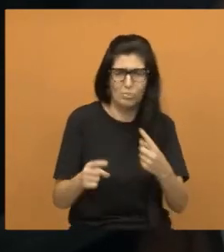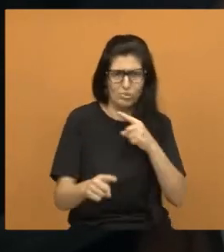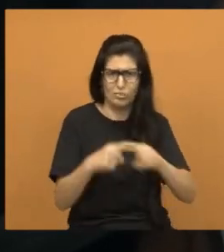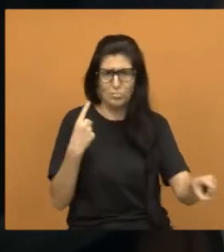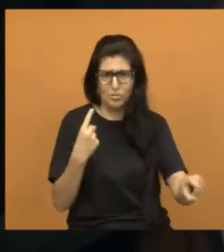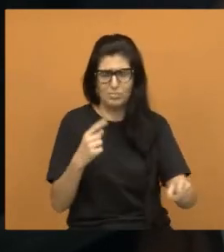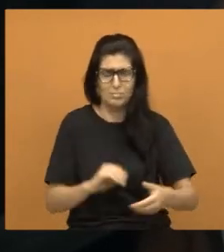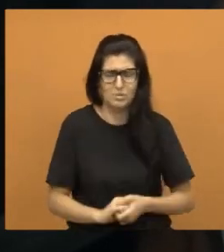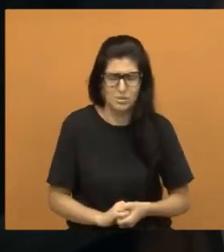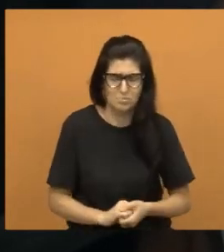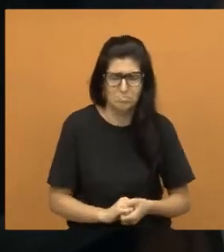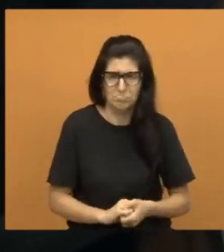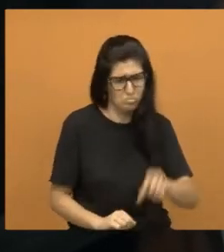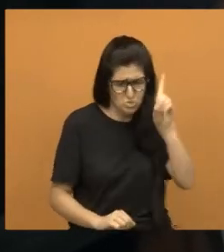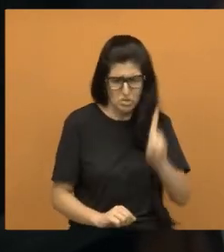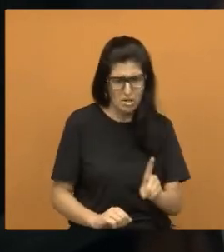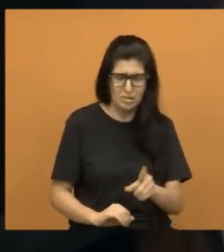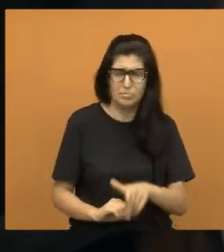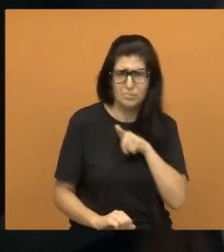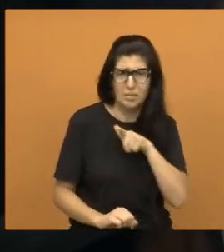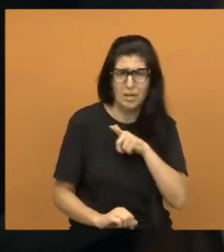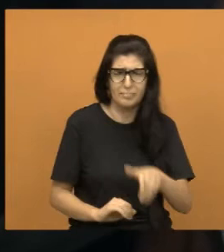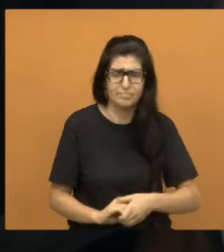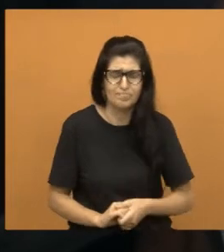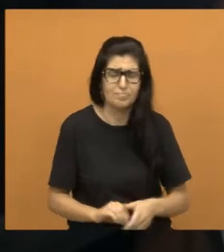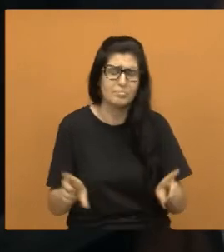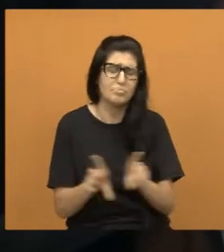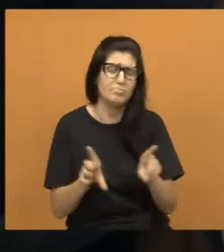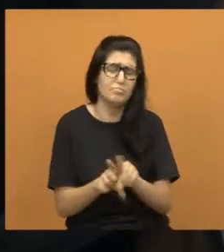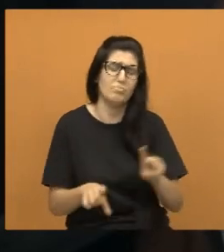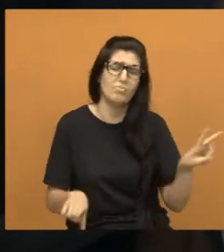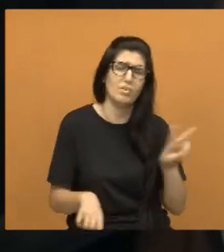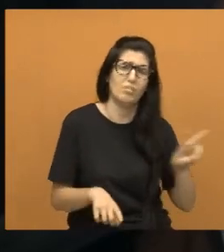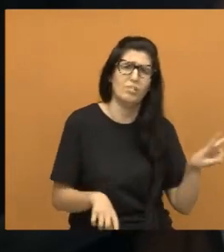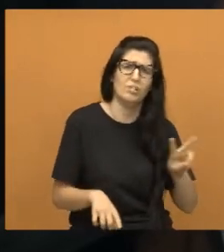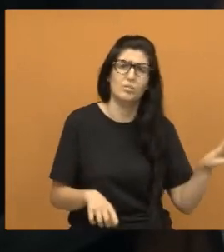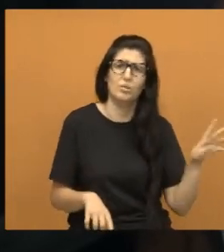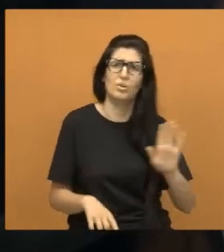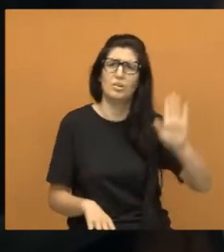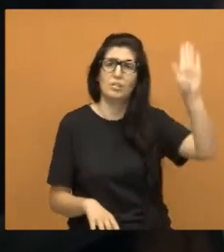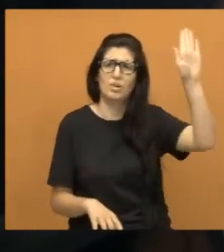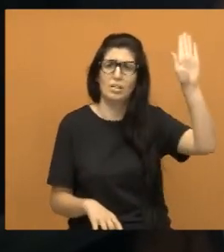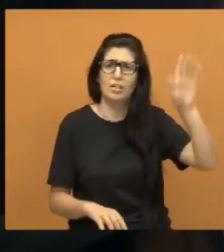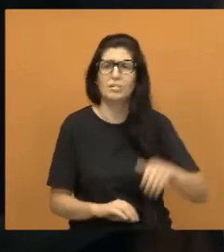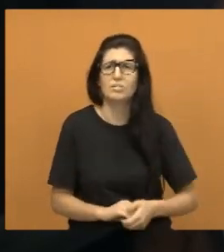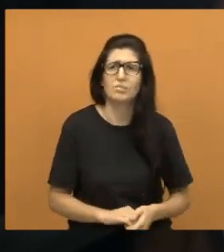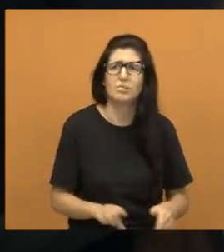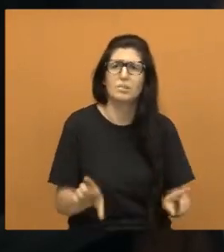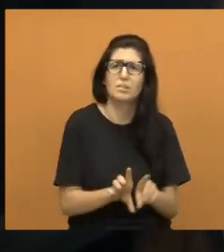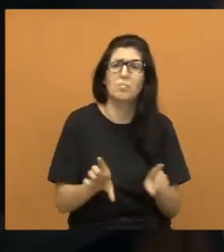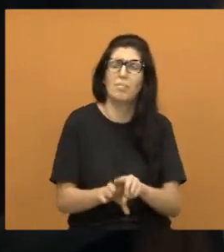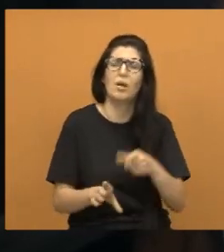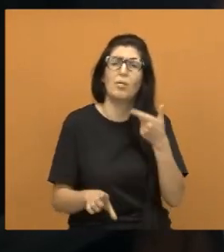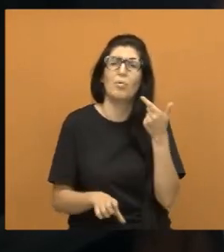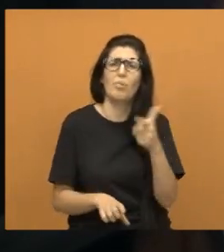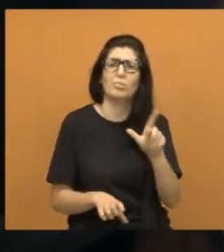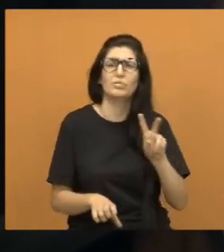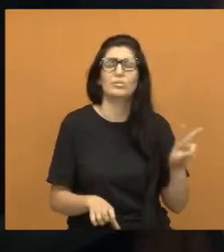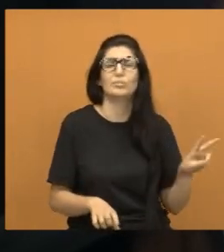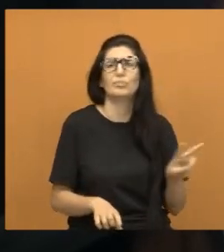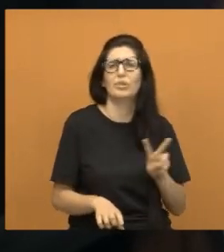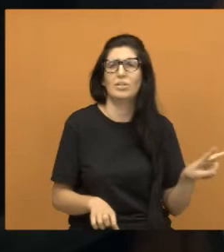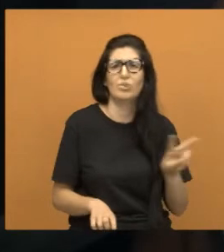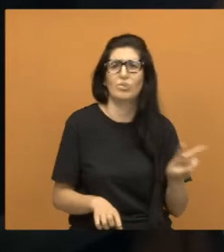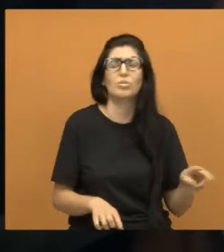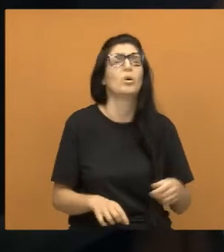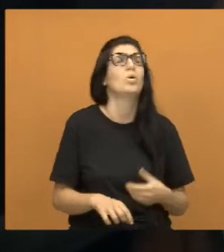outra coisa que foi falada aqui, vereadores que foram eleitos e aqueles também que não foram, que foram na beira de